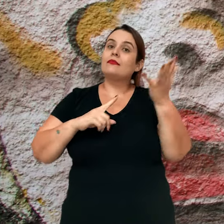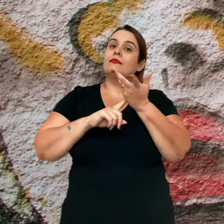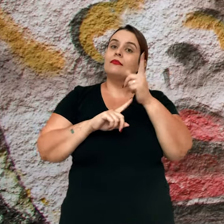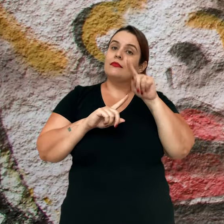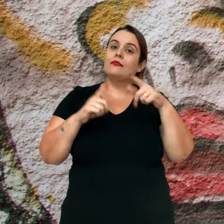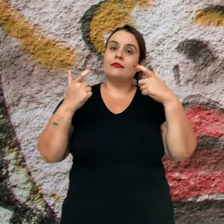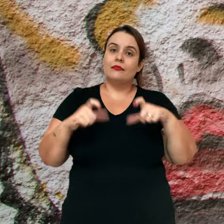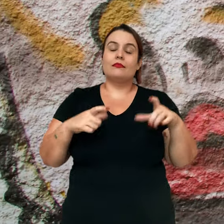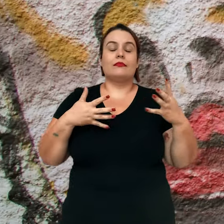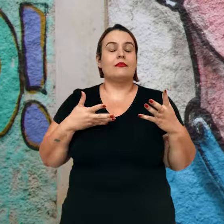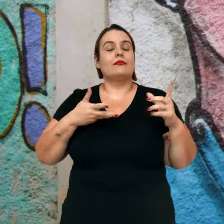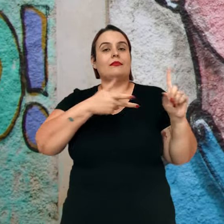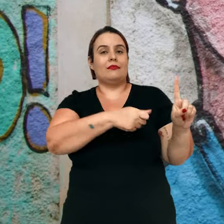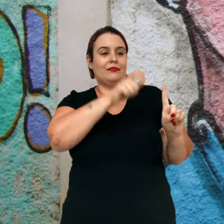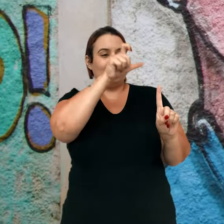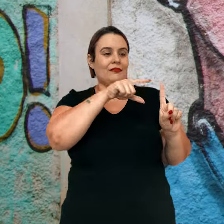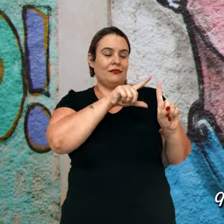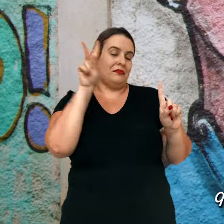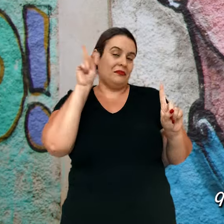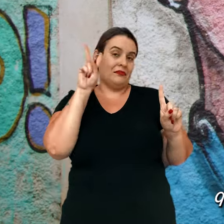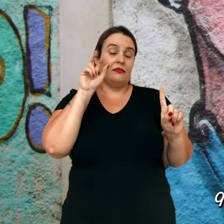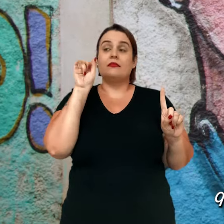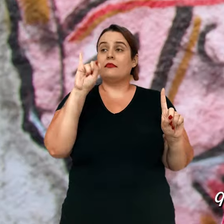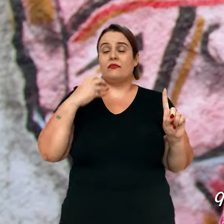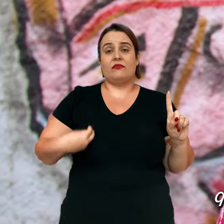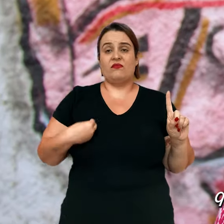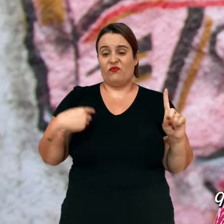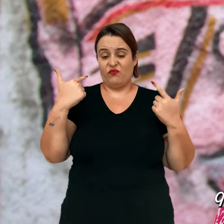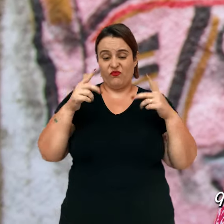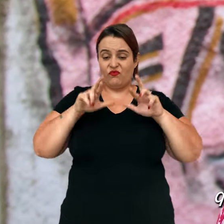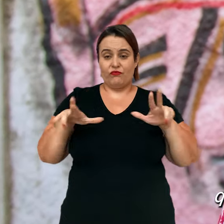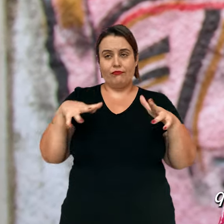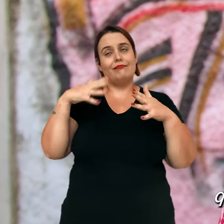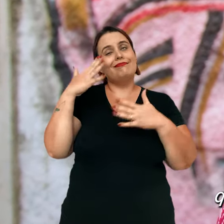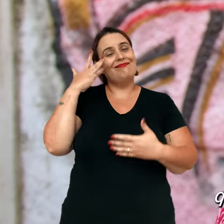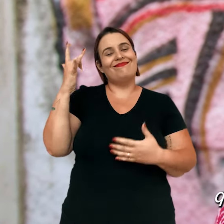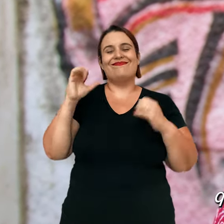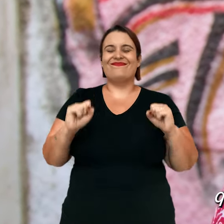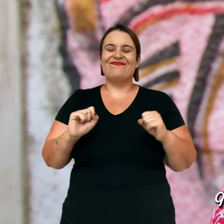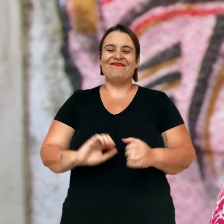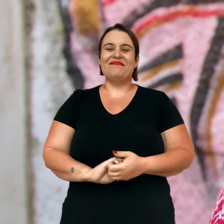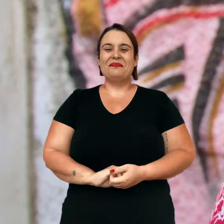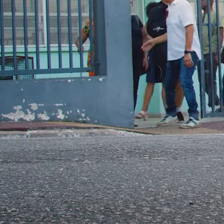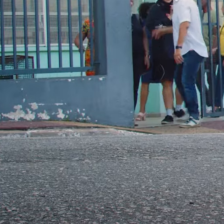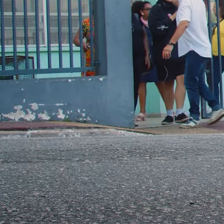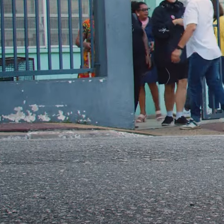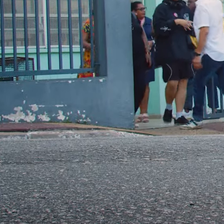A arte é o lugar que chama o sujeito histórico. Se a realidade não está do jeito que eu quero, amanhã ela pode estar.